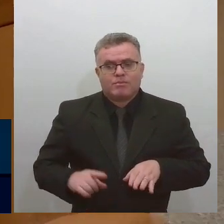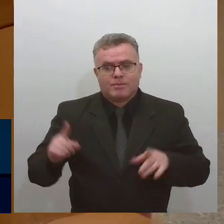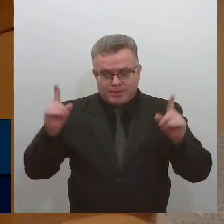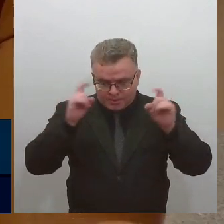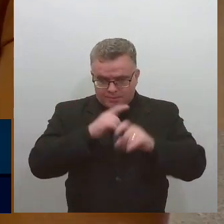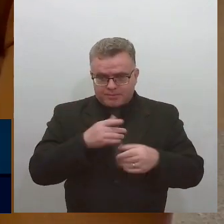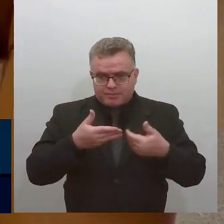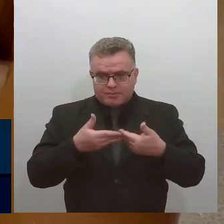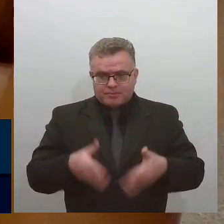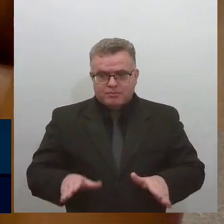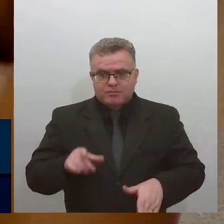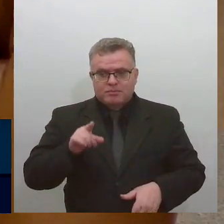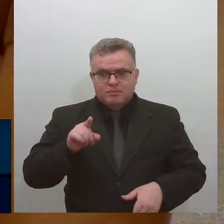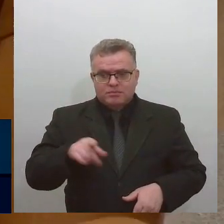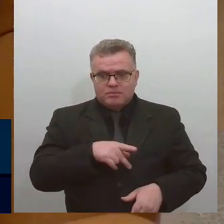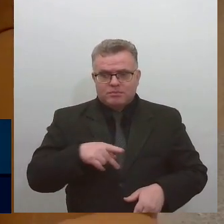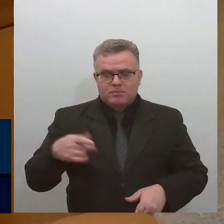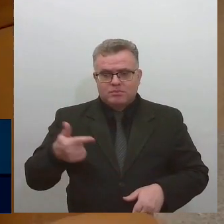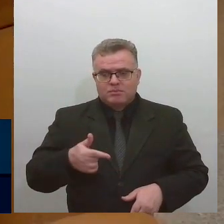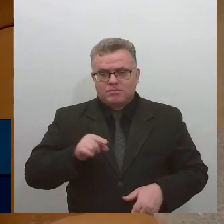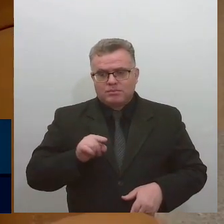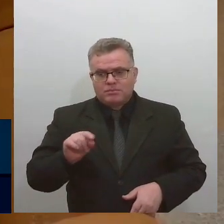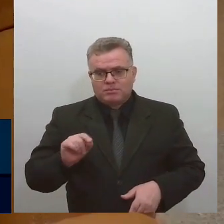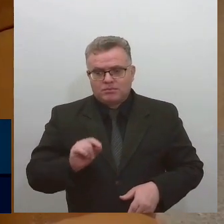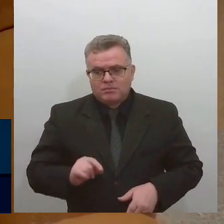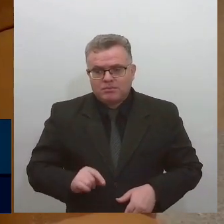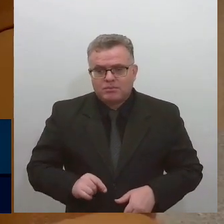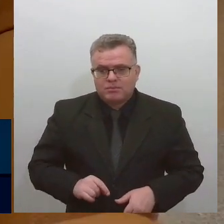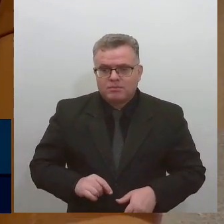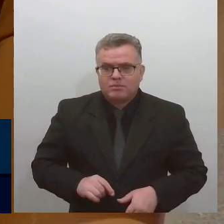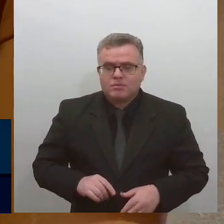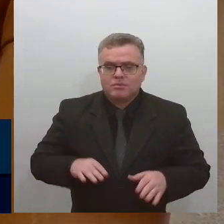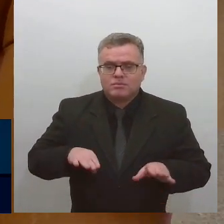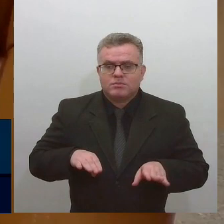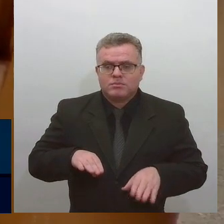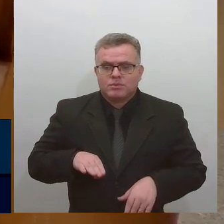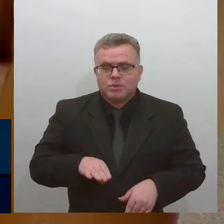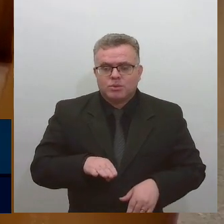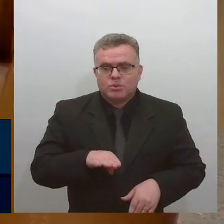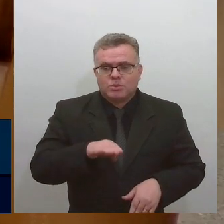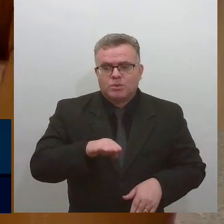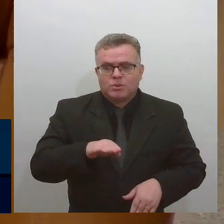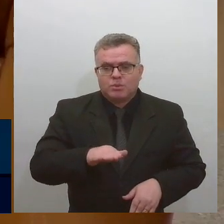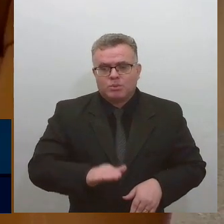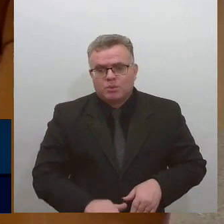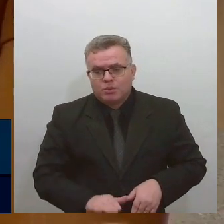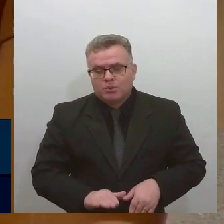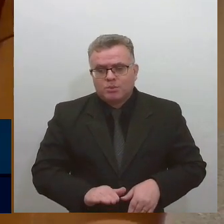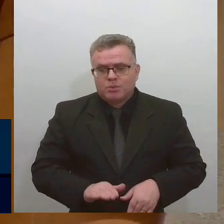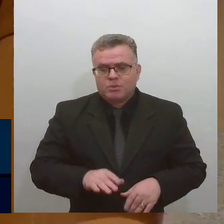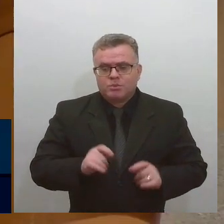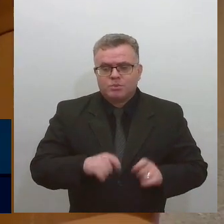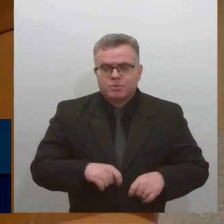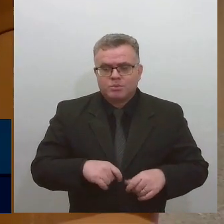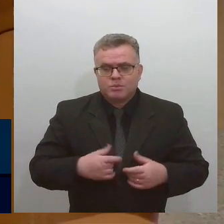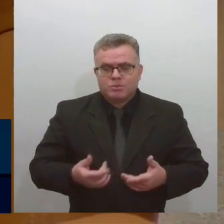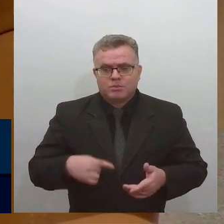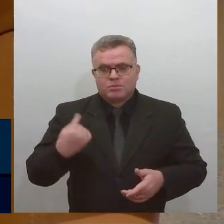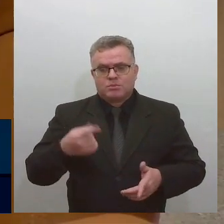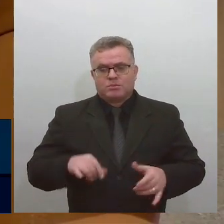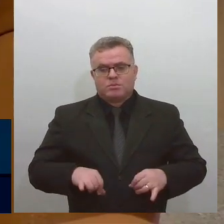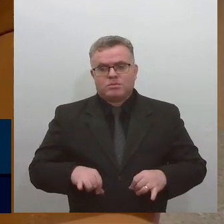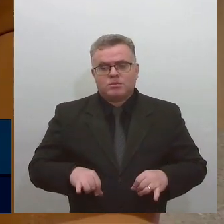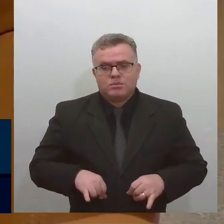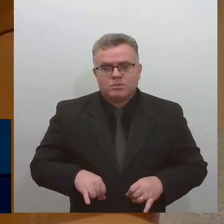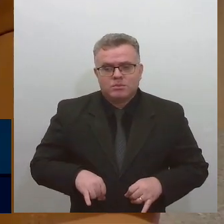ex-presidente que logo depois cedeu né a a BR e a gente sofre e uma